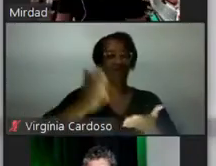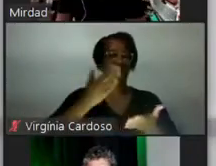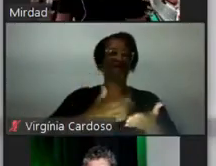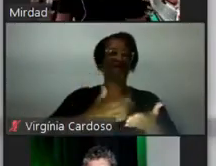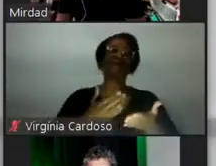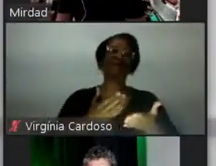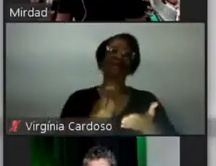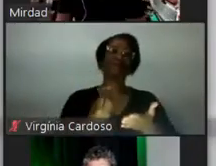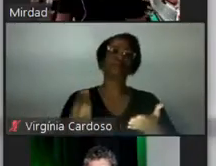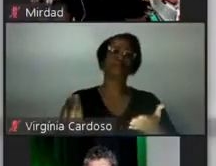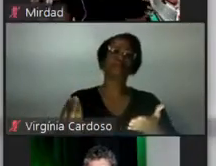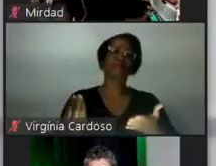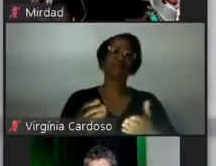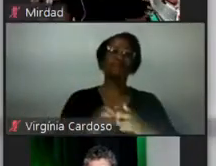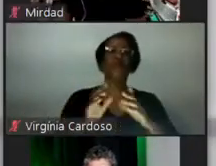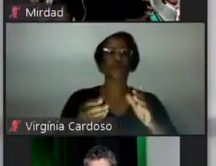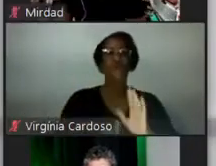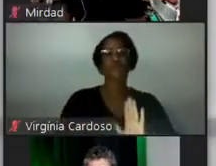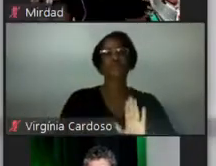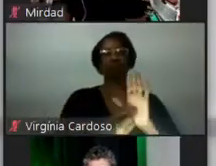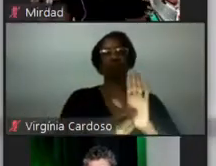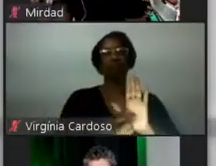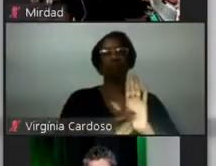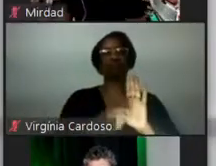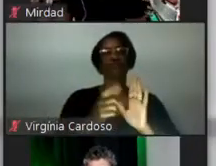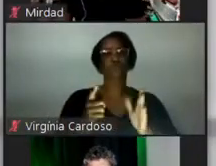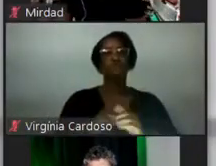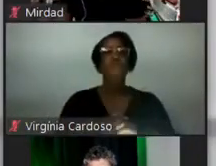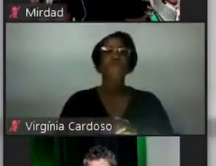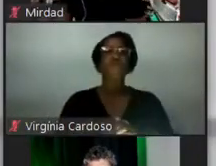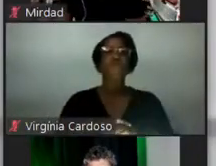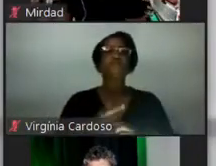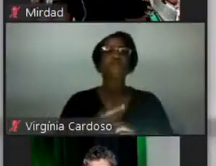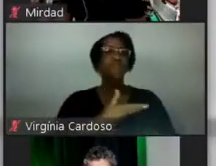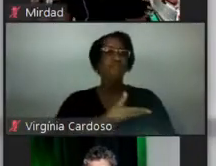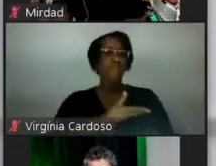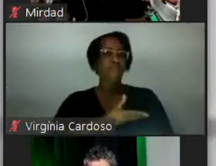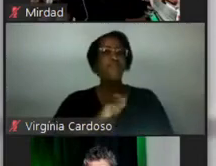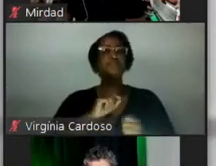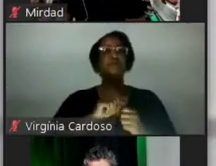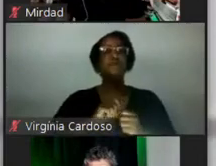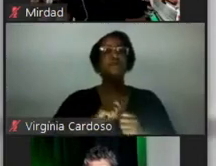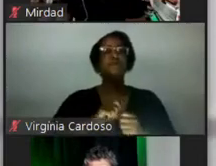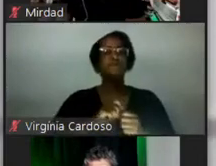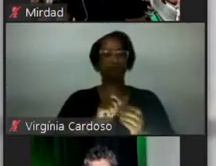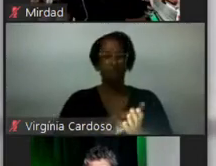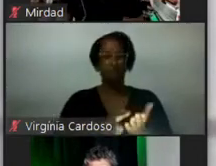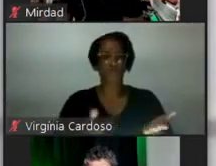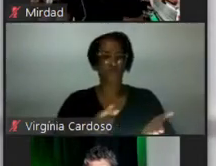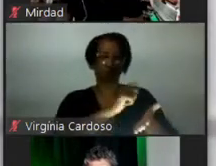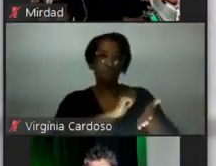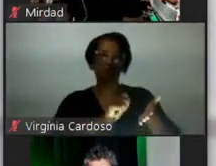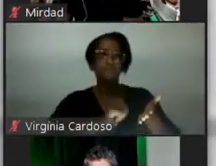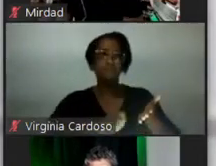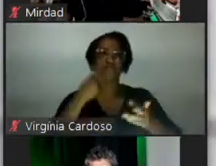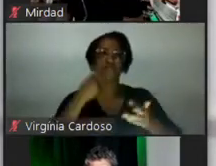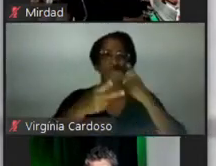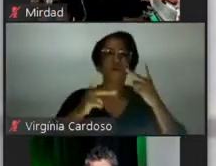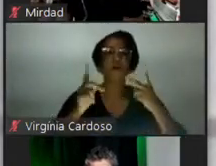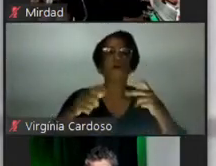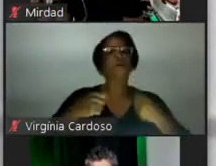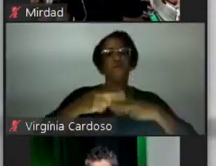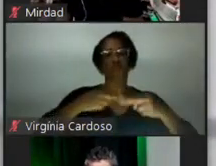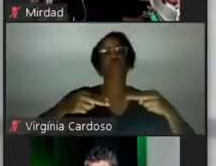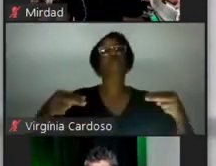lancei o livro, o Raimundo Carreiro fez um artigo no jornal e disse: isso é um livro para ser premiado. O meu editor, o Elton